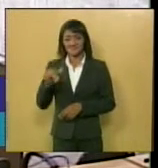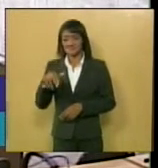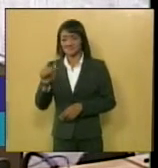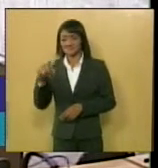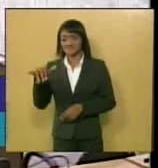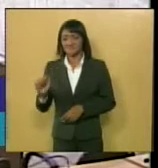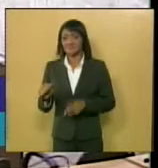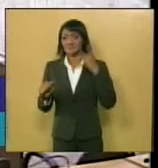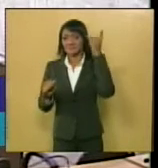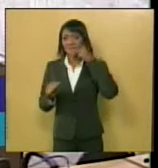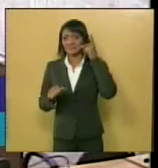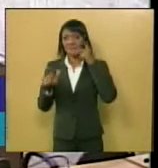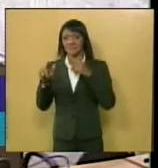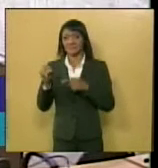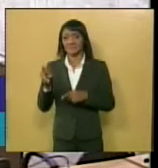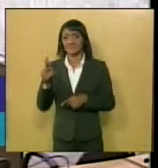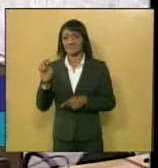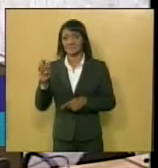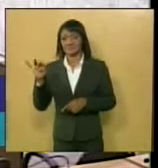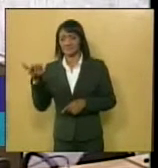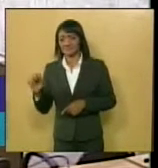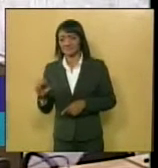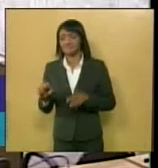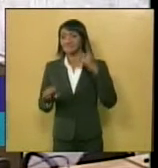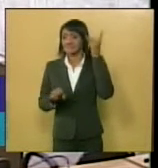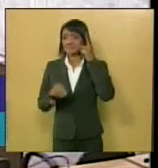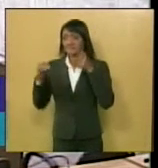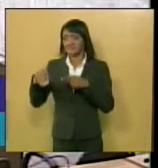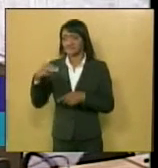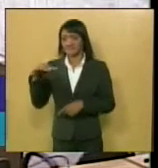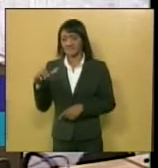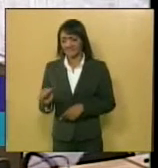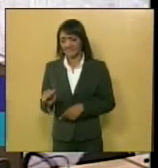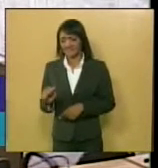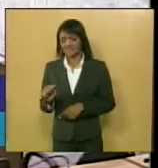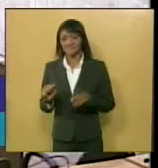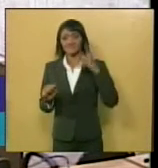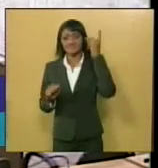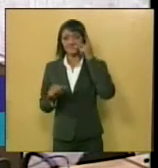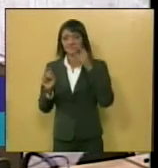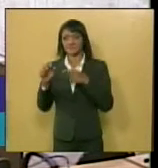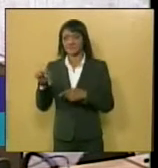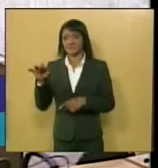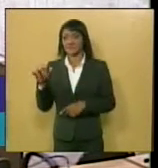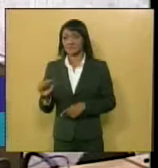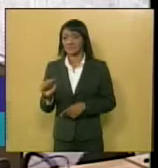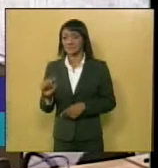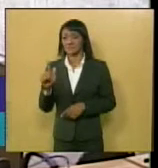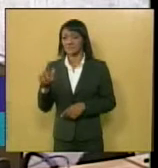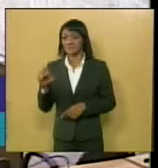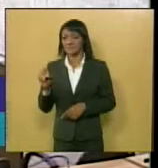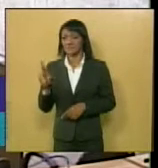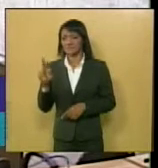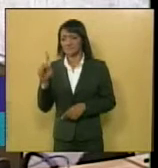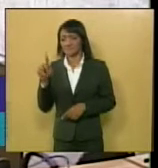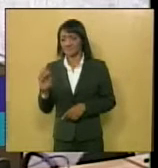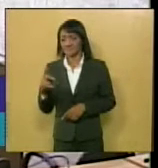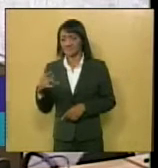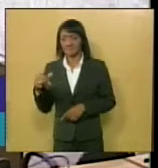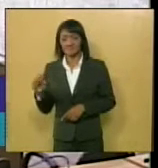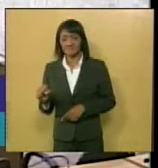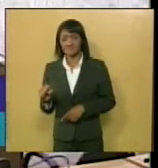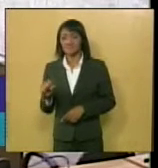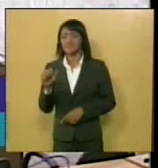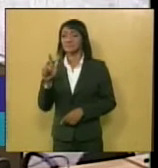deputada Gorete Reis, deputado Garibaldo Mendonça, deputado Jário de Santana, George Passos e